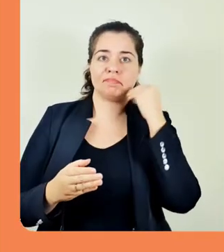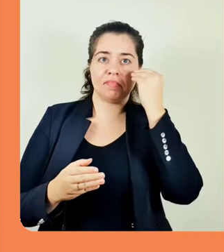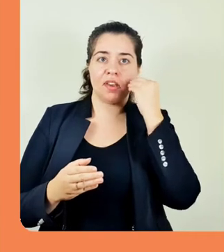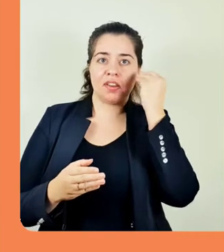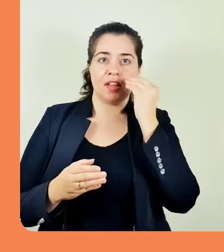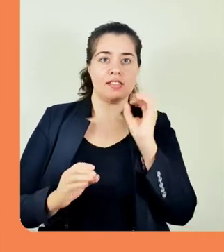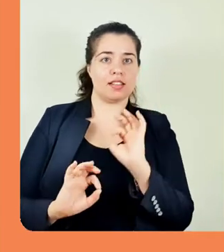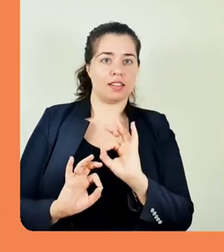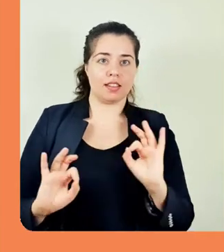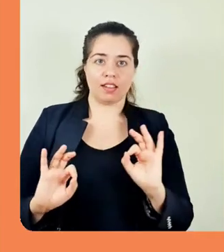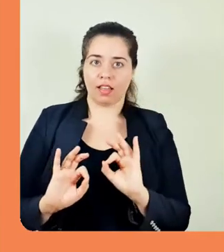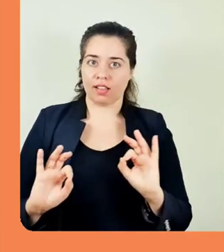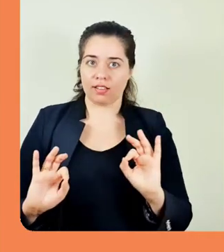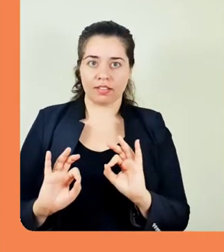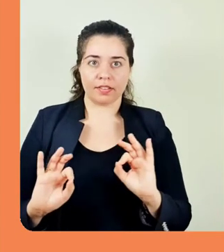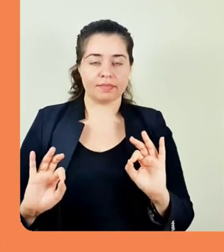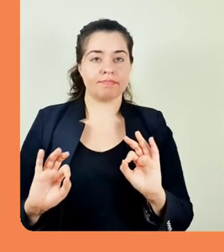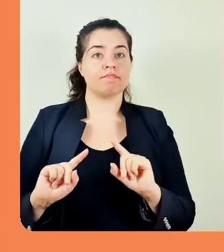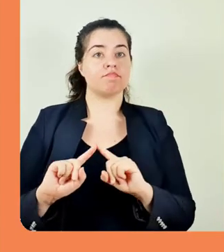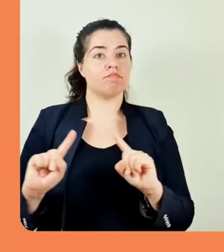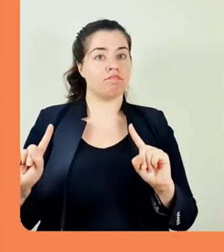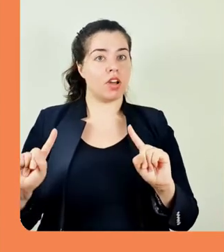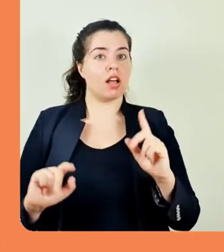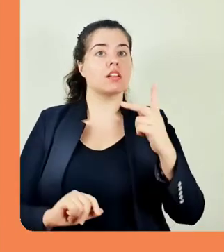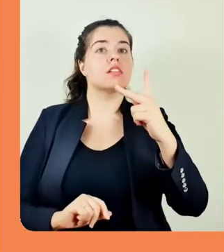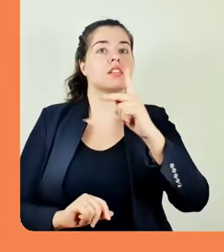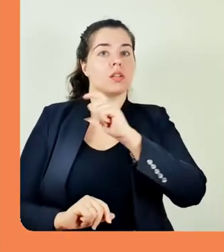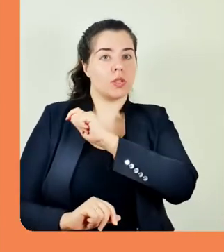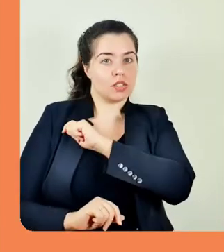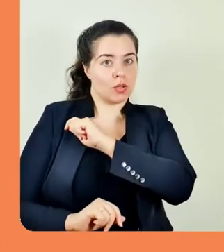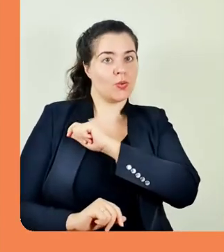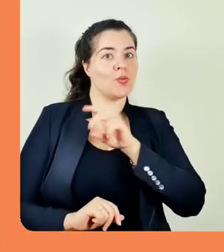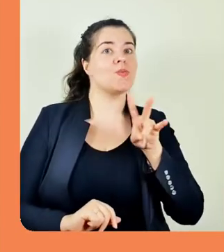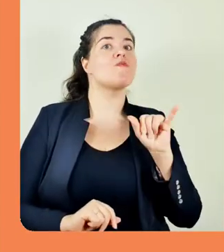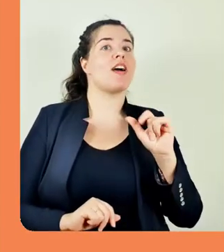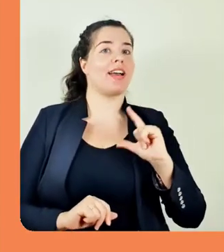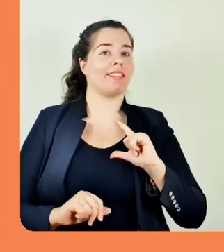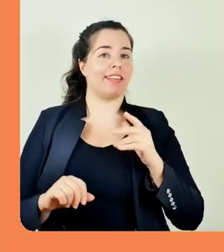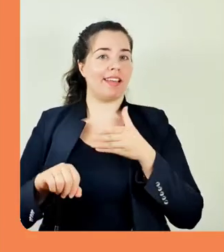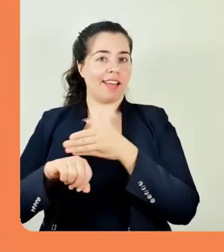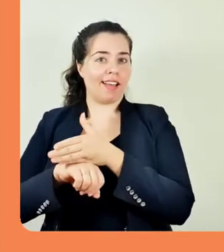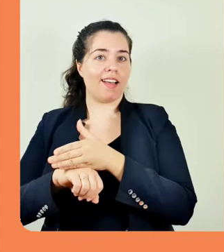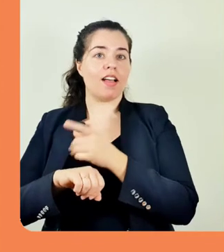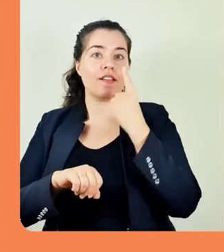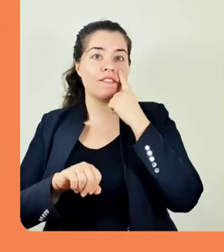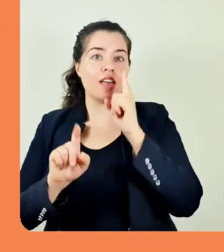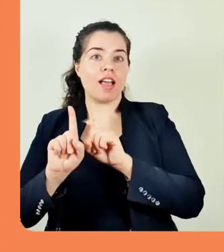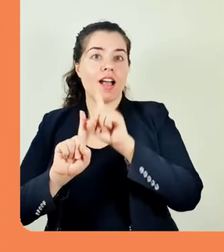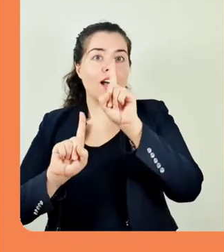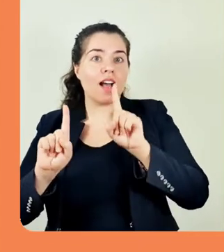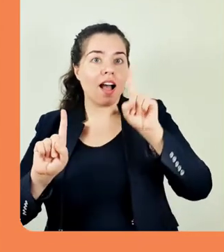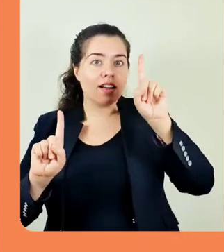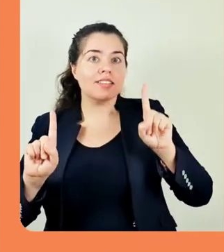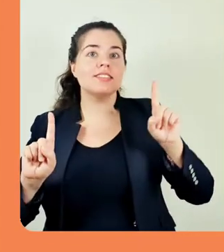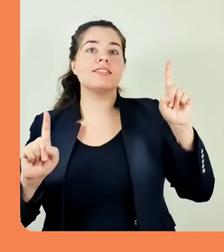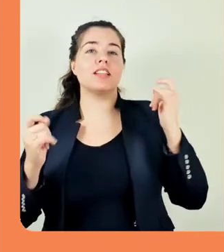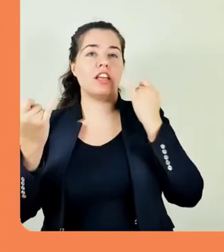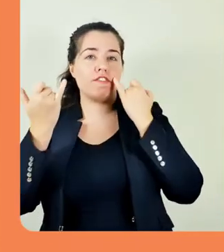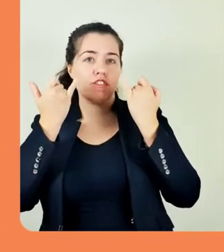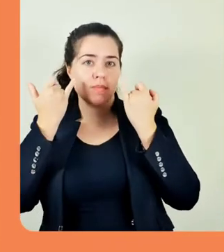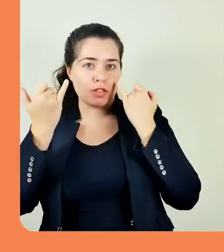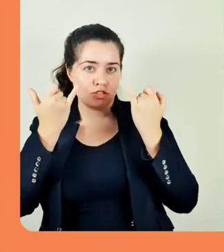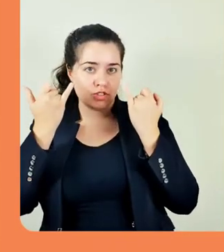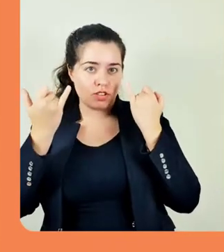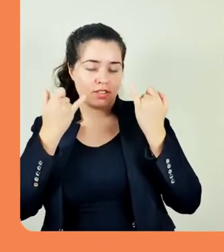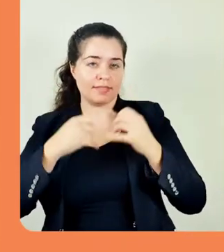do Level Up é eu por como sou professor não fiz nenhuma atividade então não ganhei nenhuma experiência